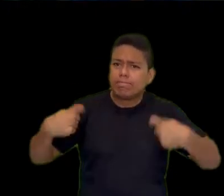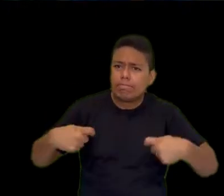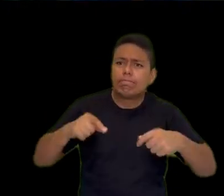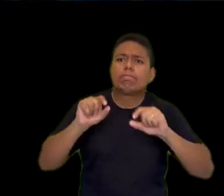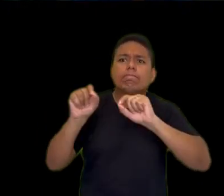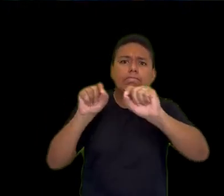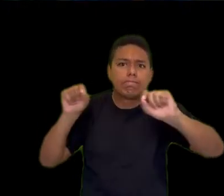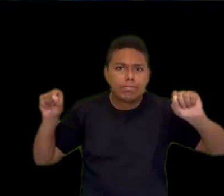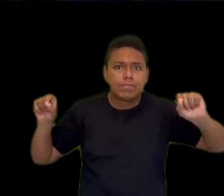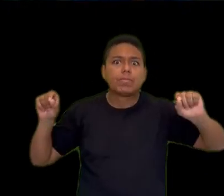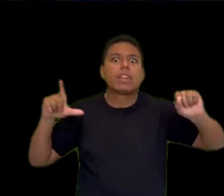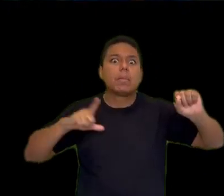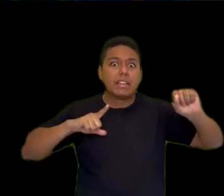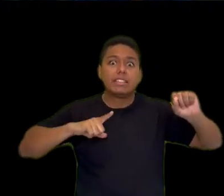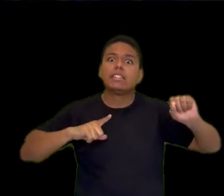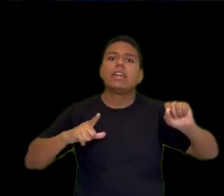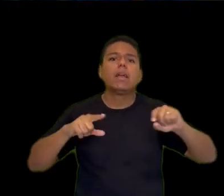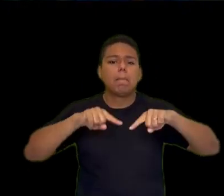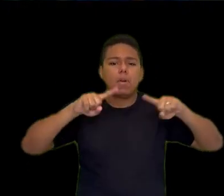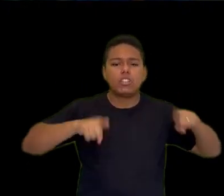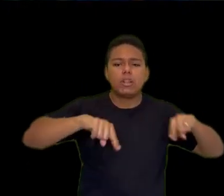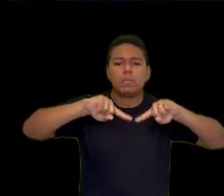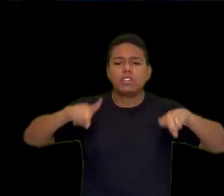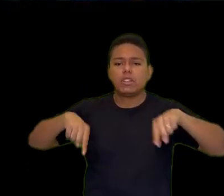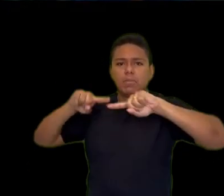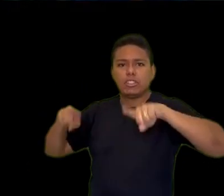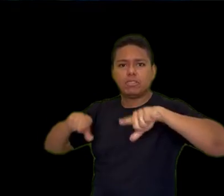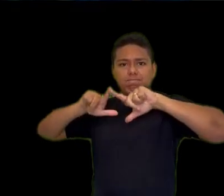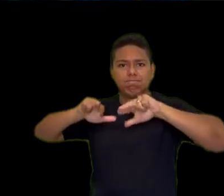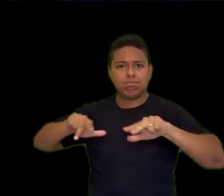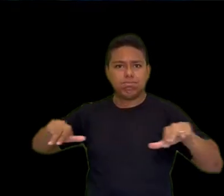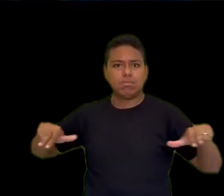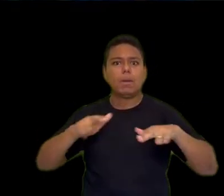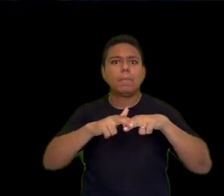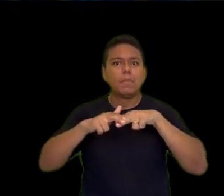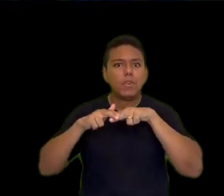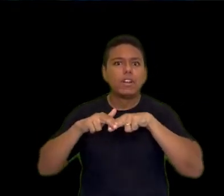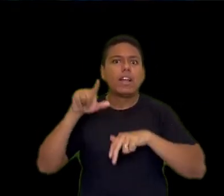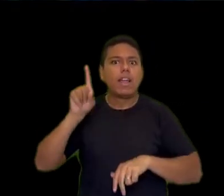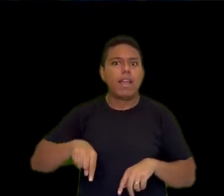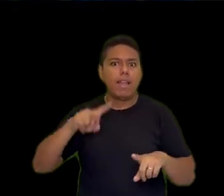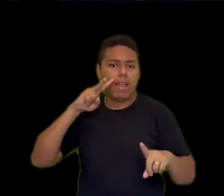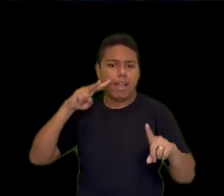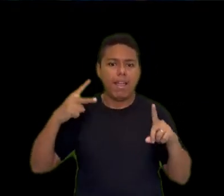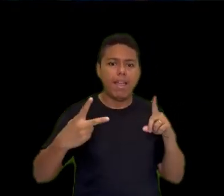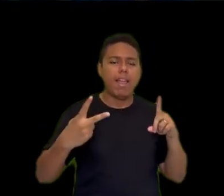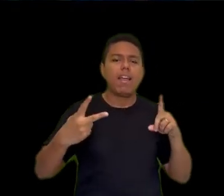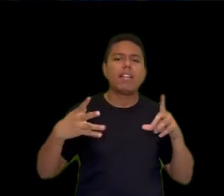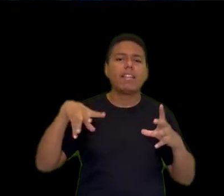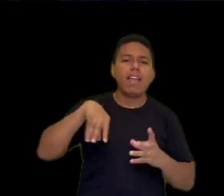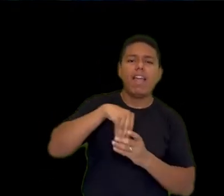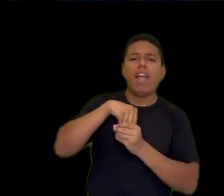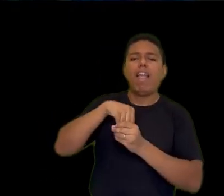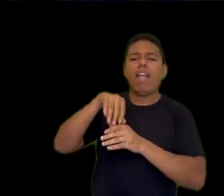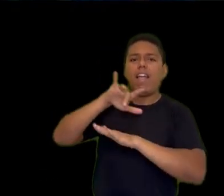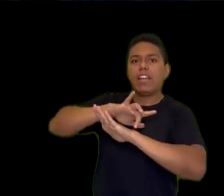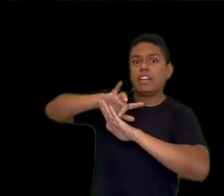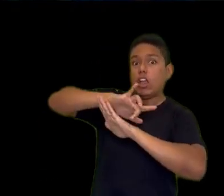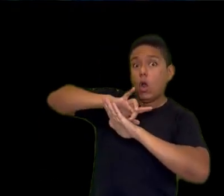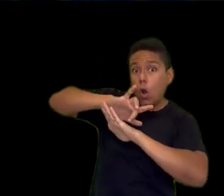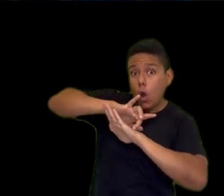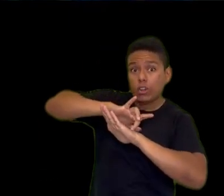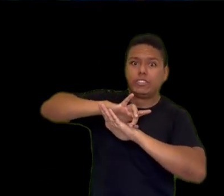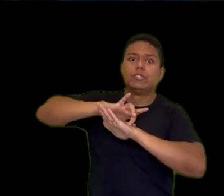E isso é uma dimensão, sim, ideológica, onde a gente tem que manter aí o nosso foco, né, a nossa missão enquanto vigilância